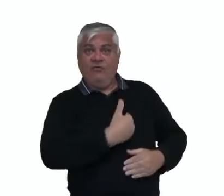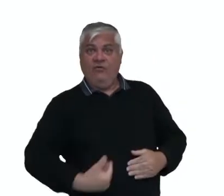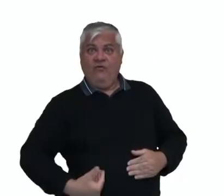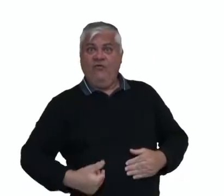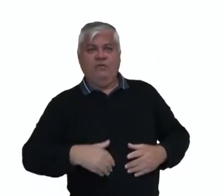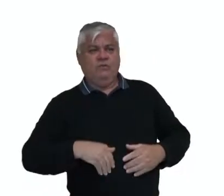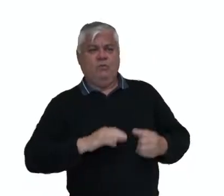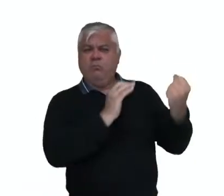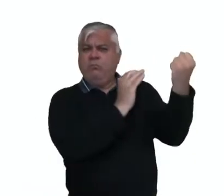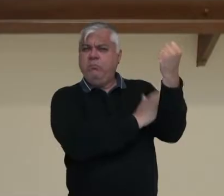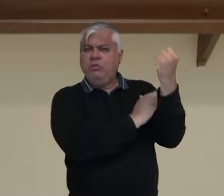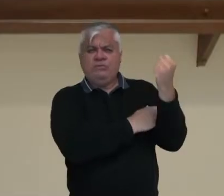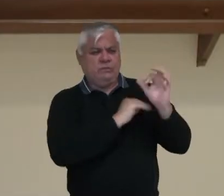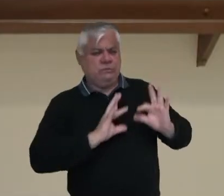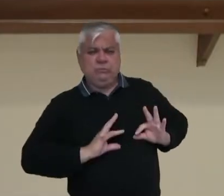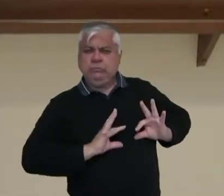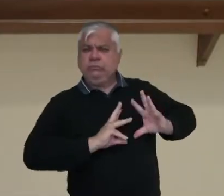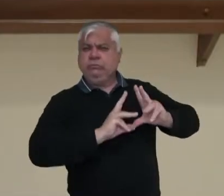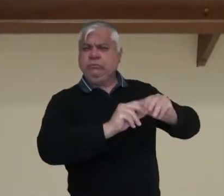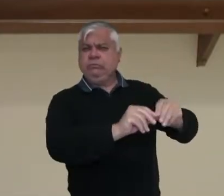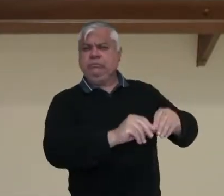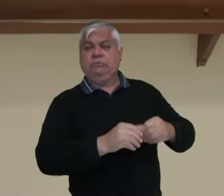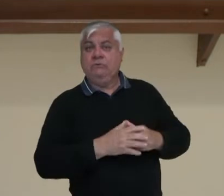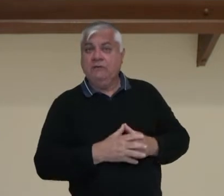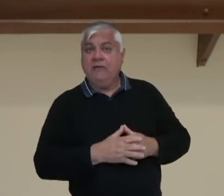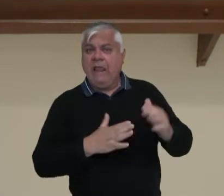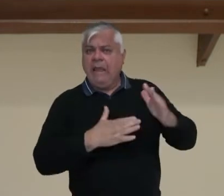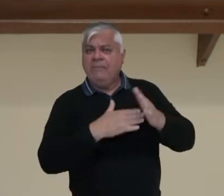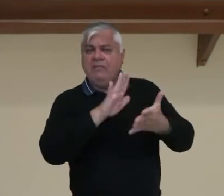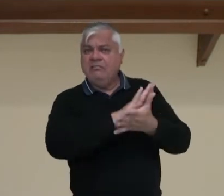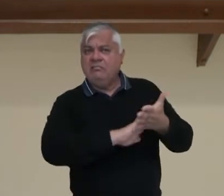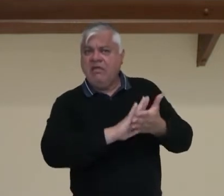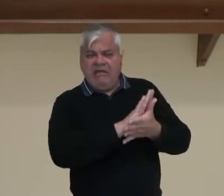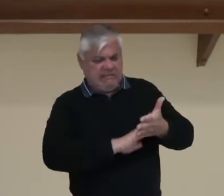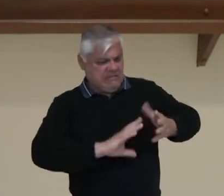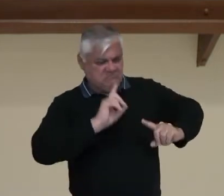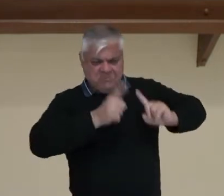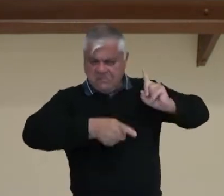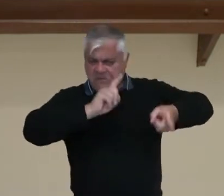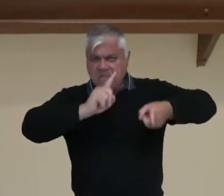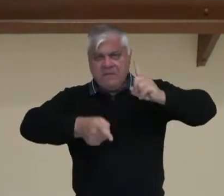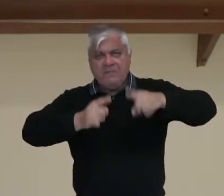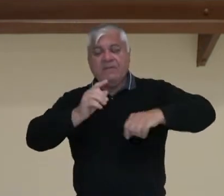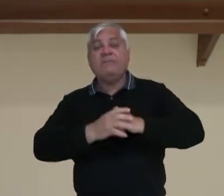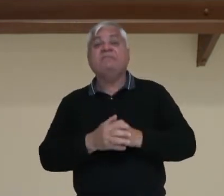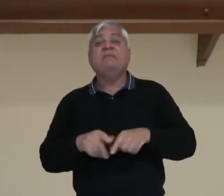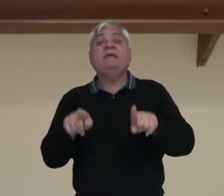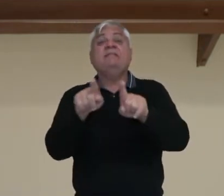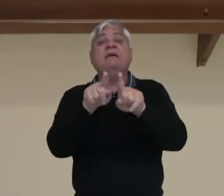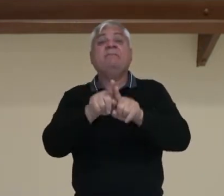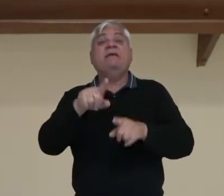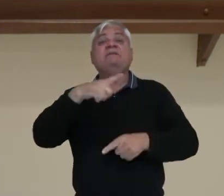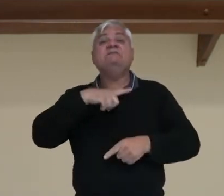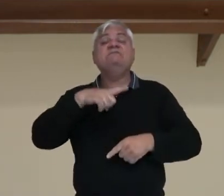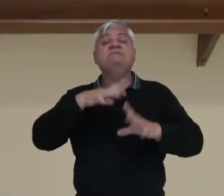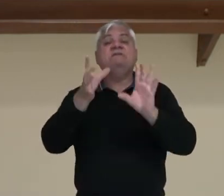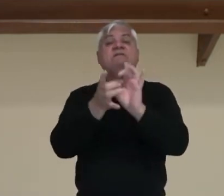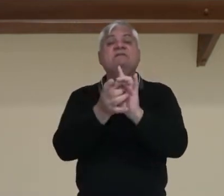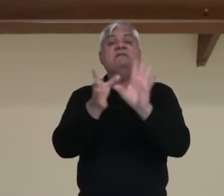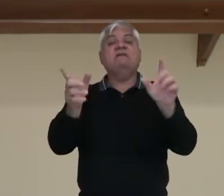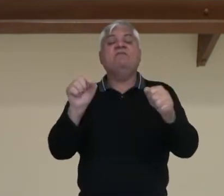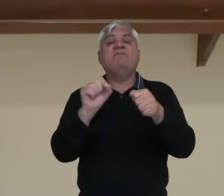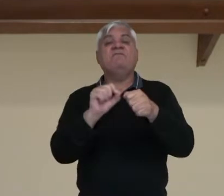limitados. Dentro dessas práticas do Estado Novo, o governo ele tinha também permissão para